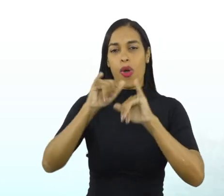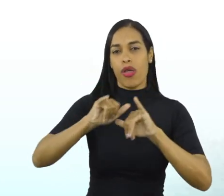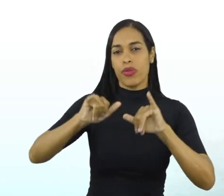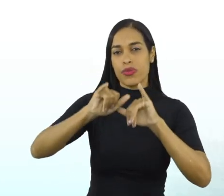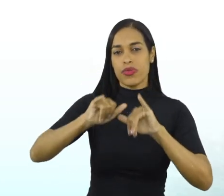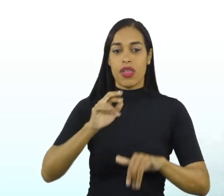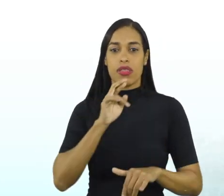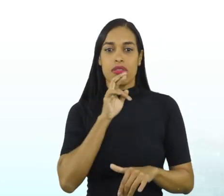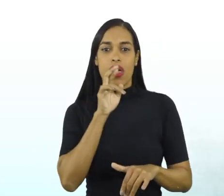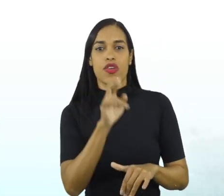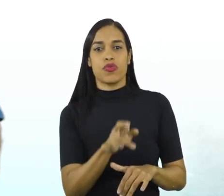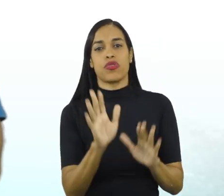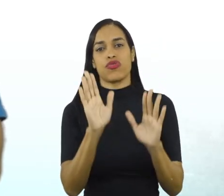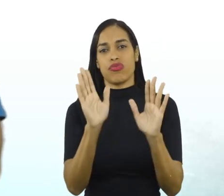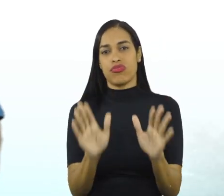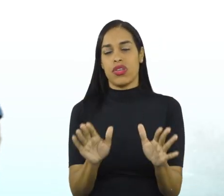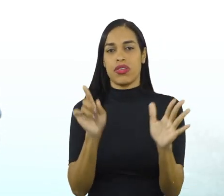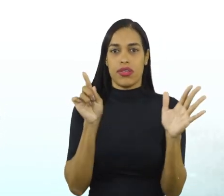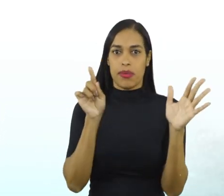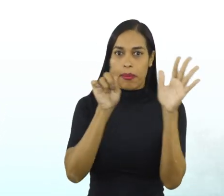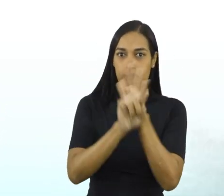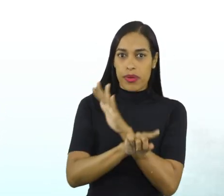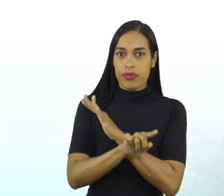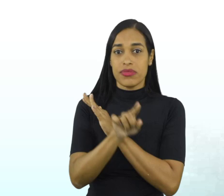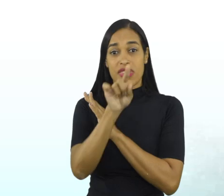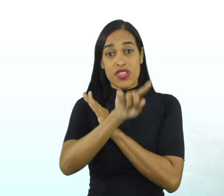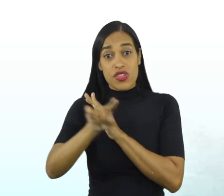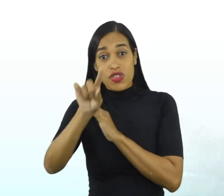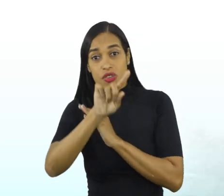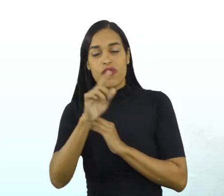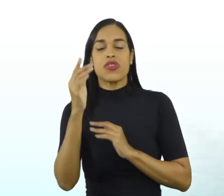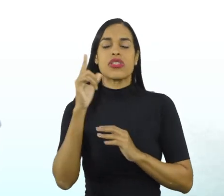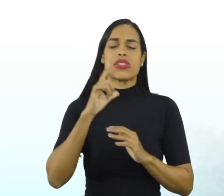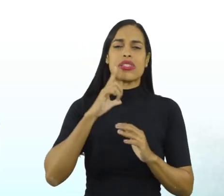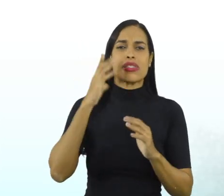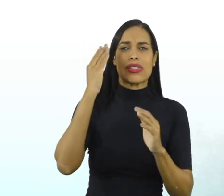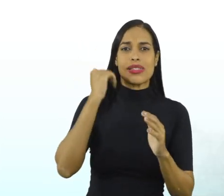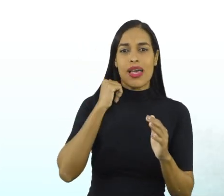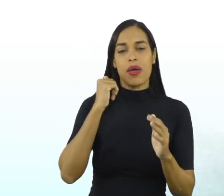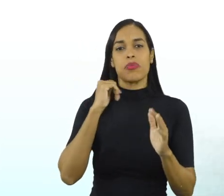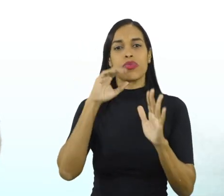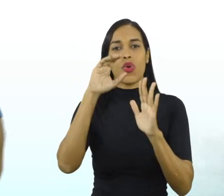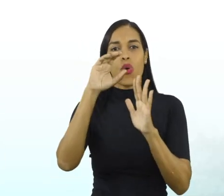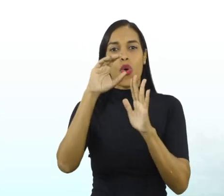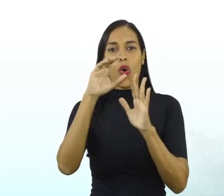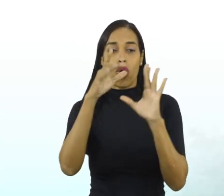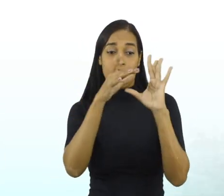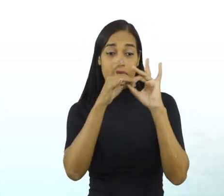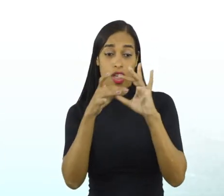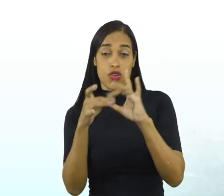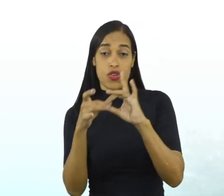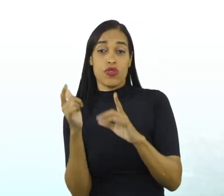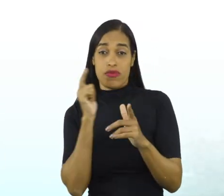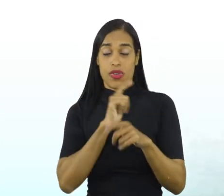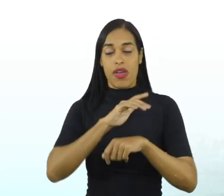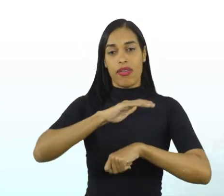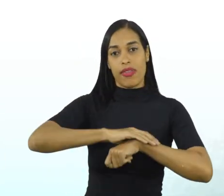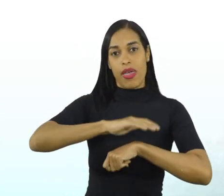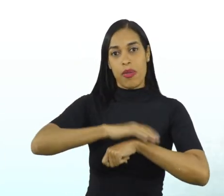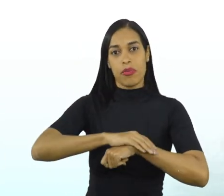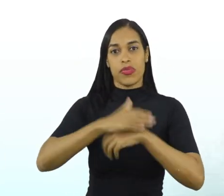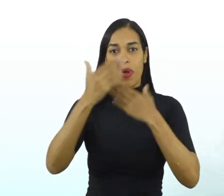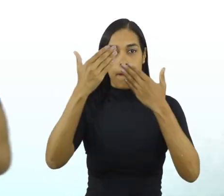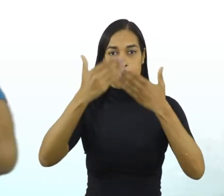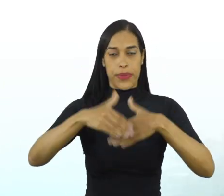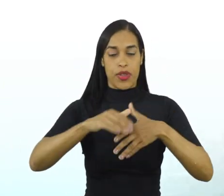resposta está praticamente no enunciado da questão. Então, se você tem um domínio do conteúdo, você vai ganhar tempo. Porque você sabe que a prova